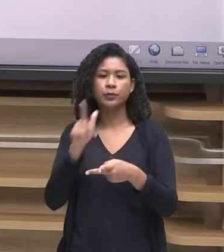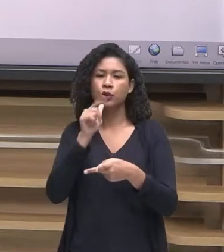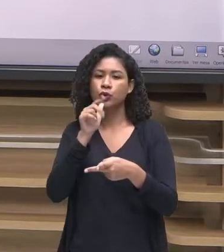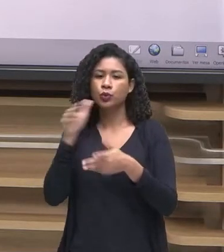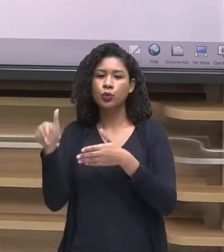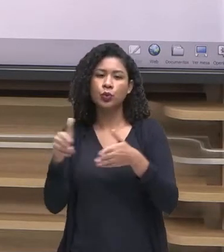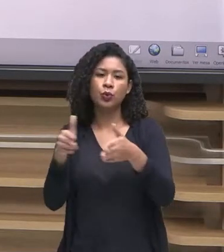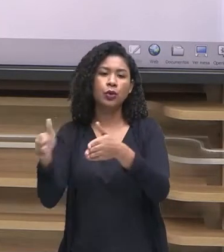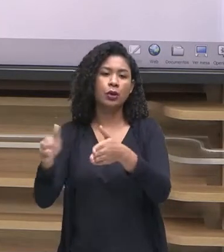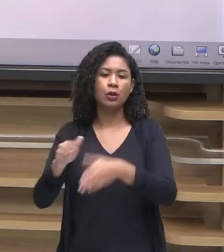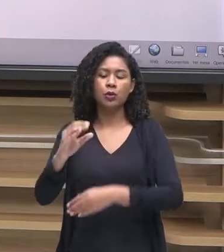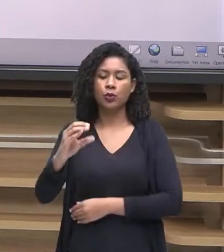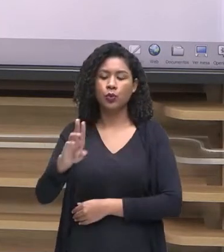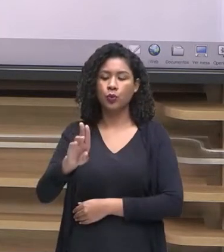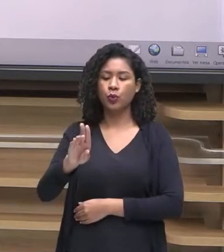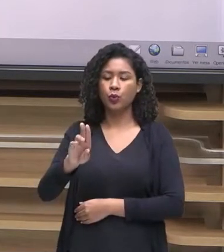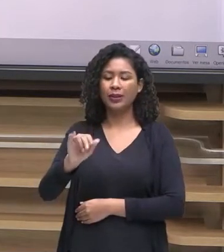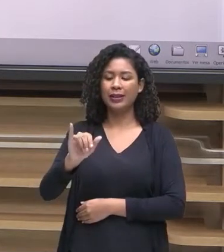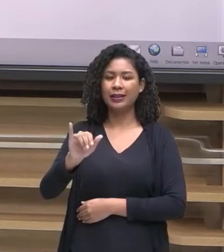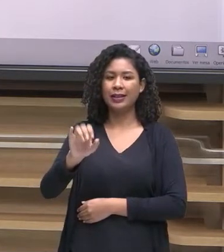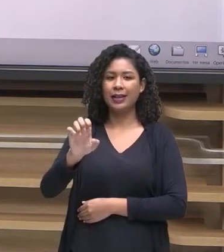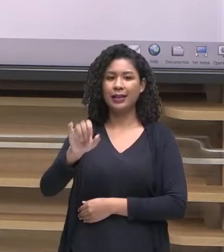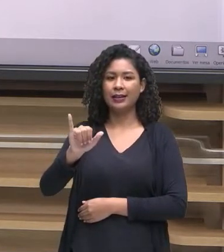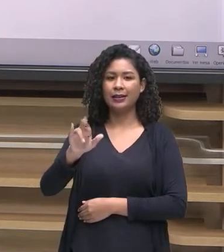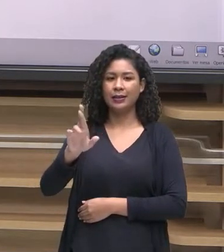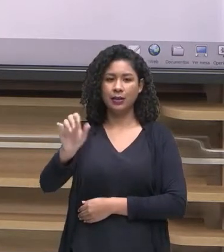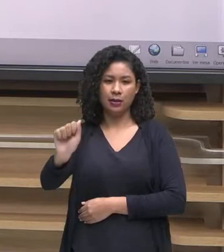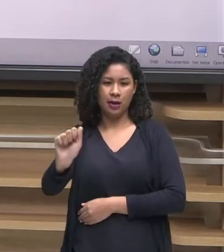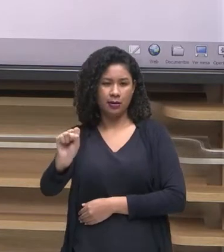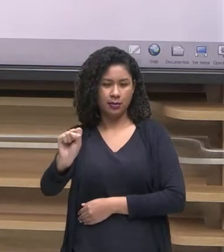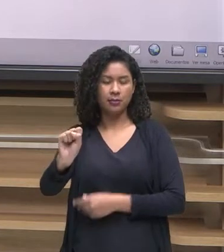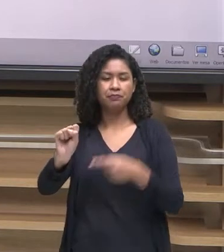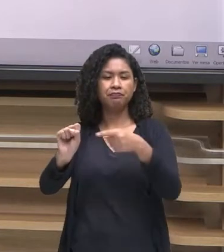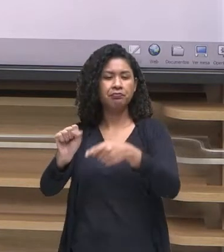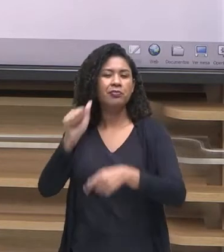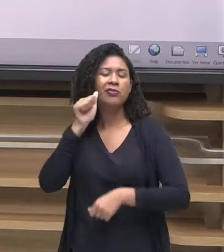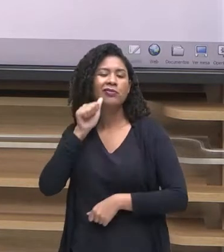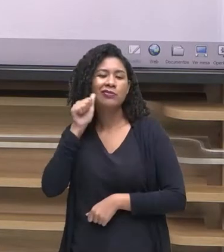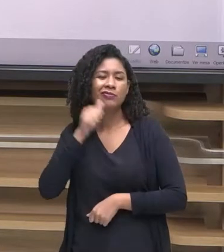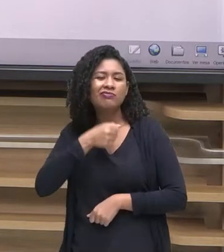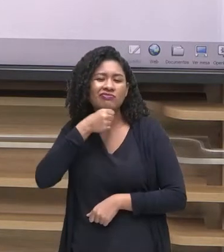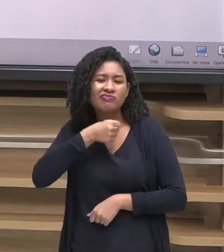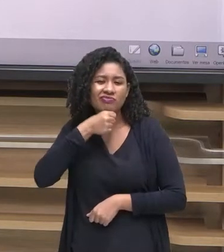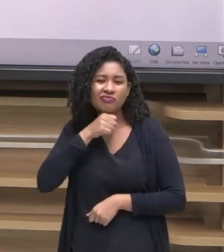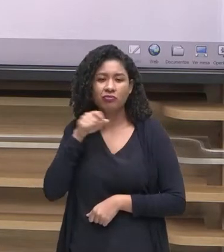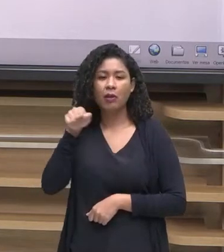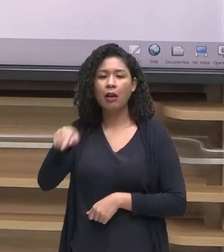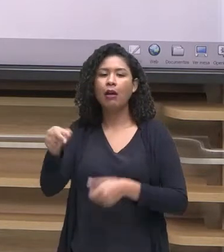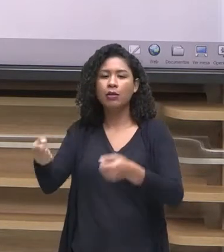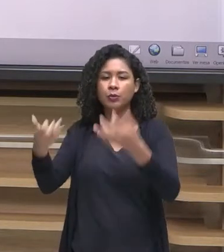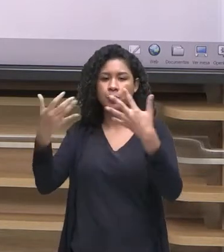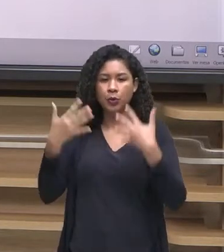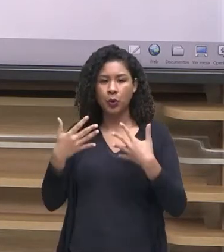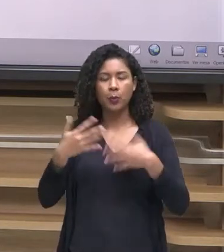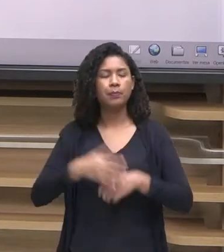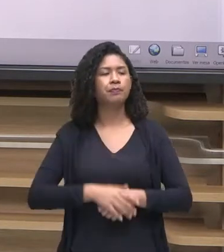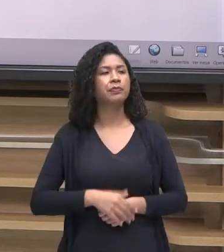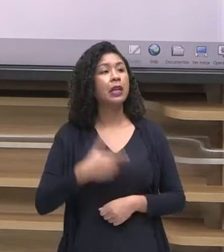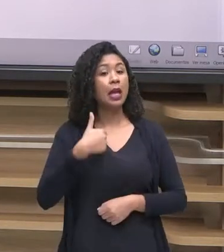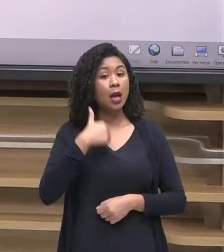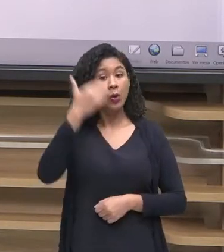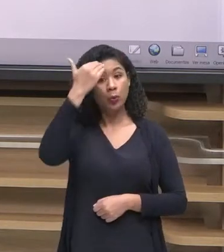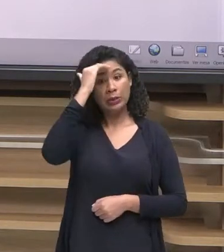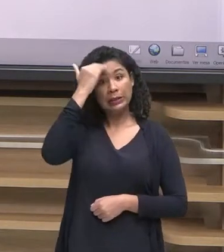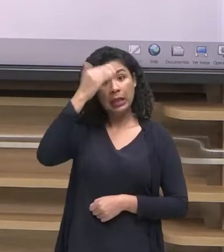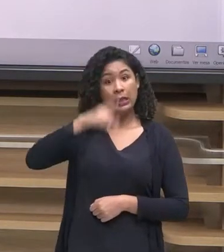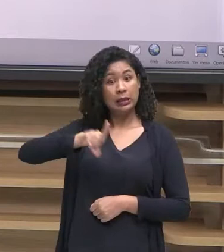de Navilhanas, e aí eu vi uma fala de uma senhora indígena que falava o seguinte: olha, eu entendo Deus a partir do momento que